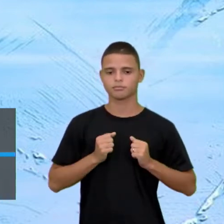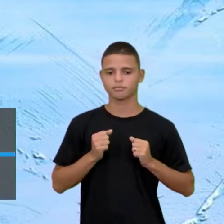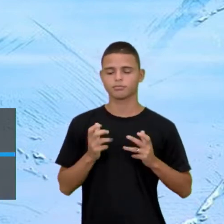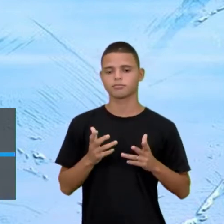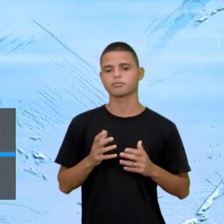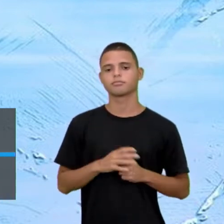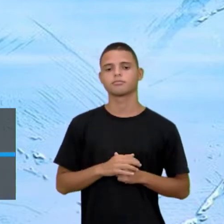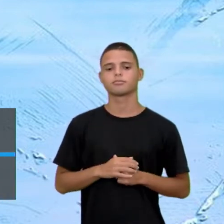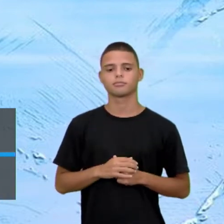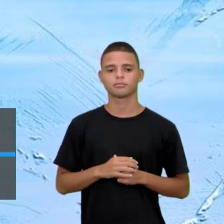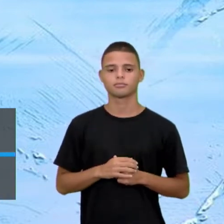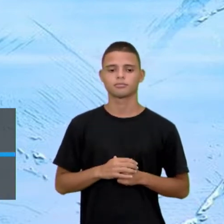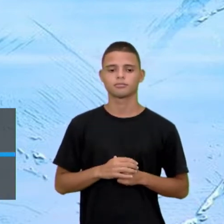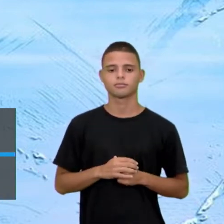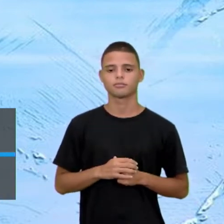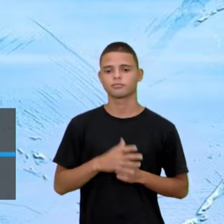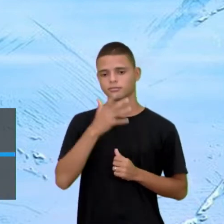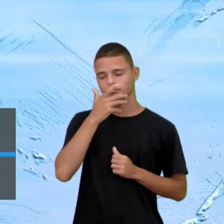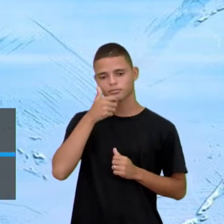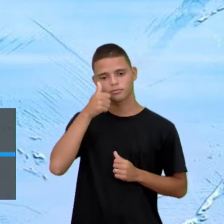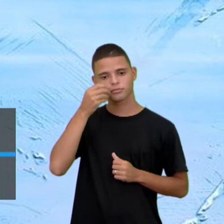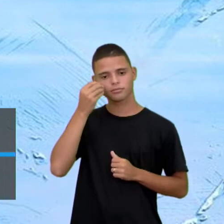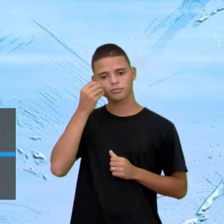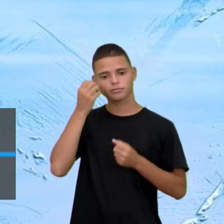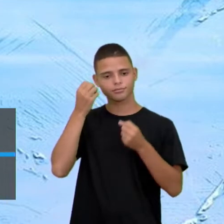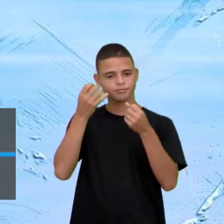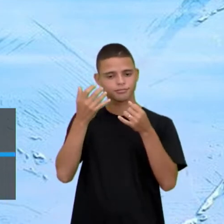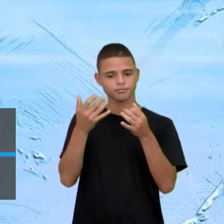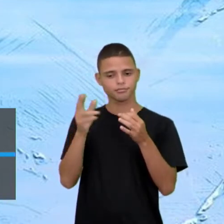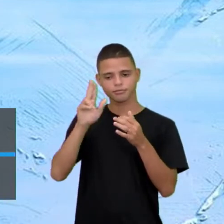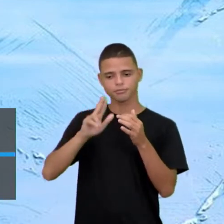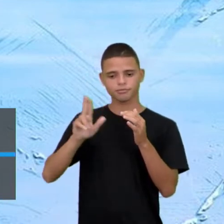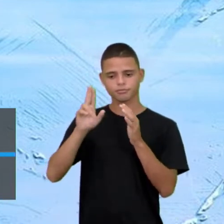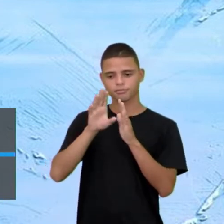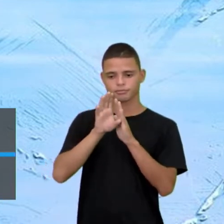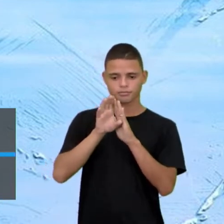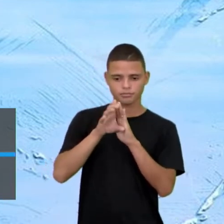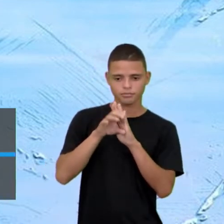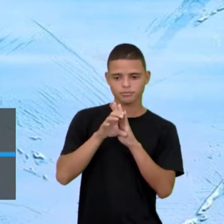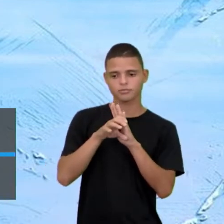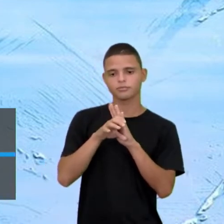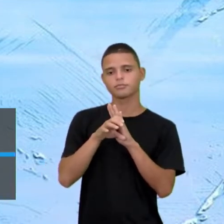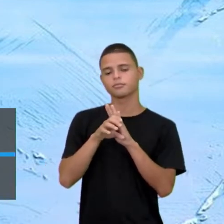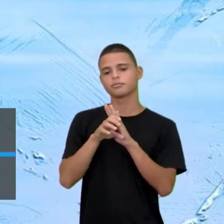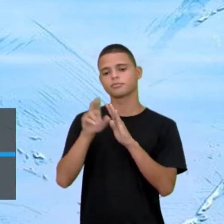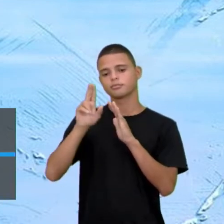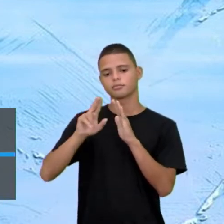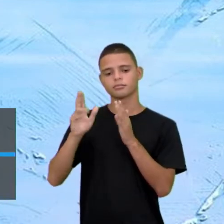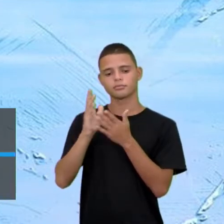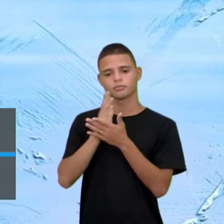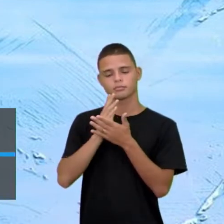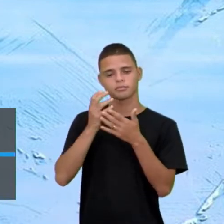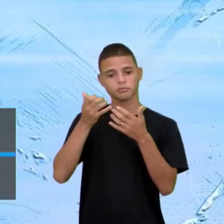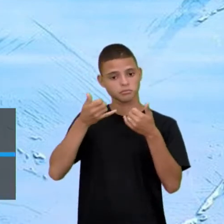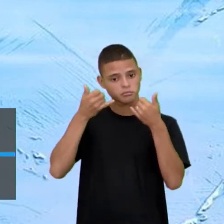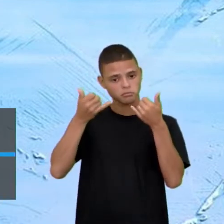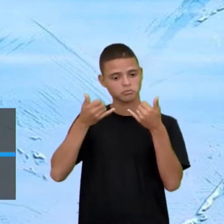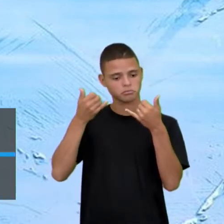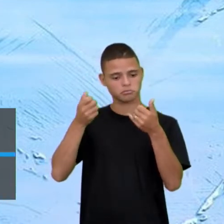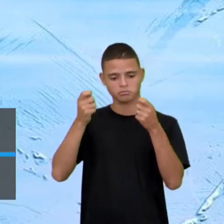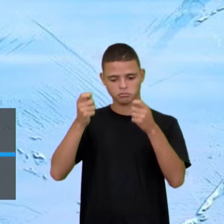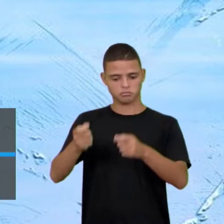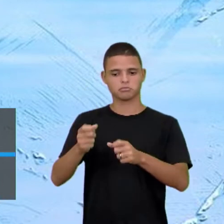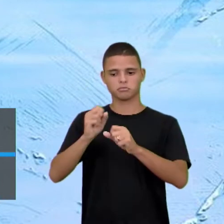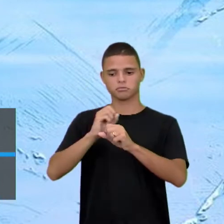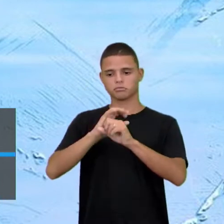muita bagagem, explicar com o conceito, através de informações concretas, como a professora, a